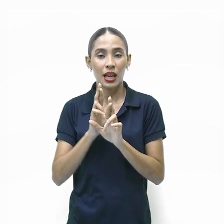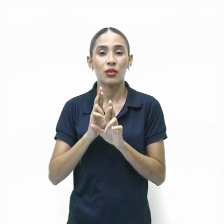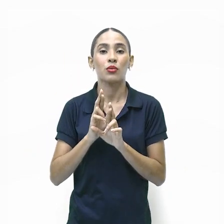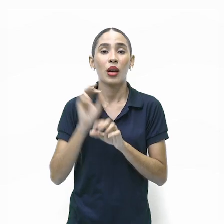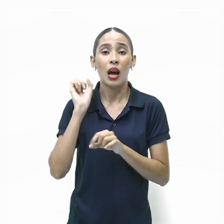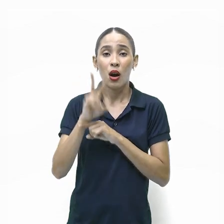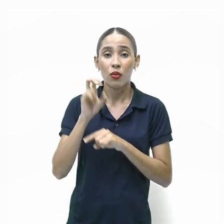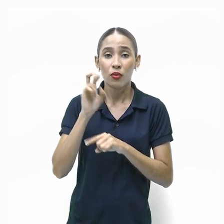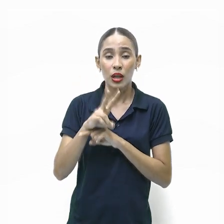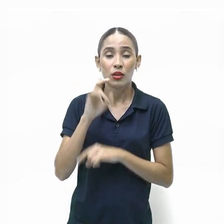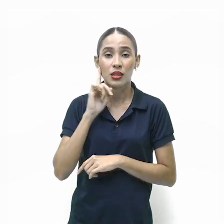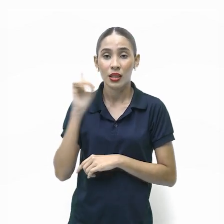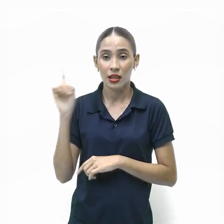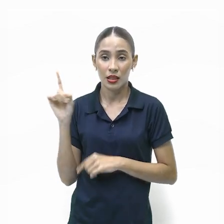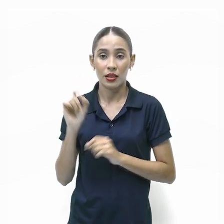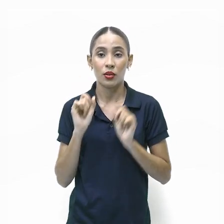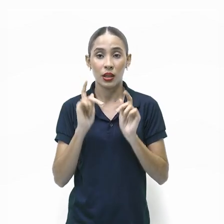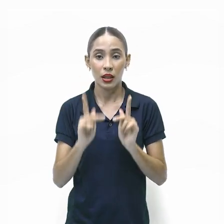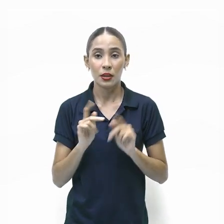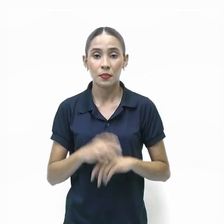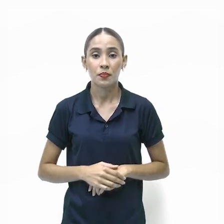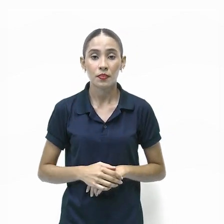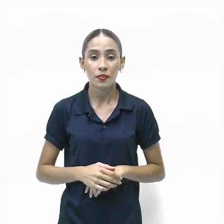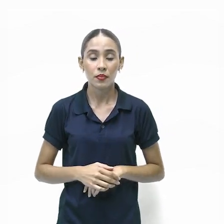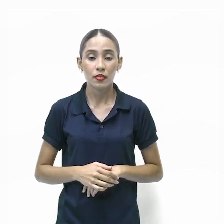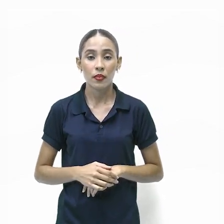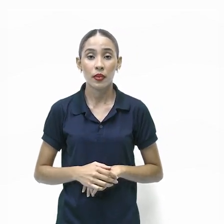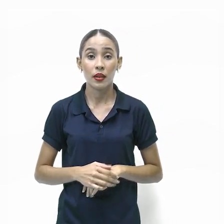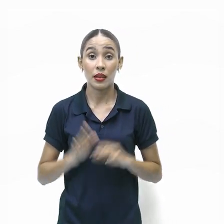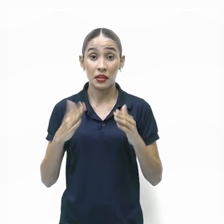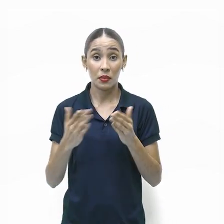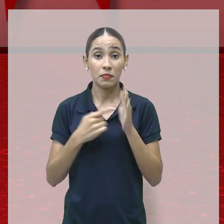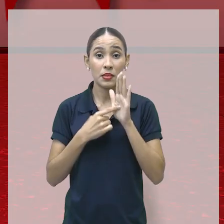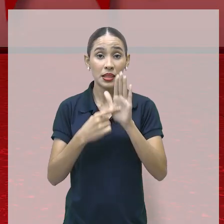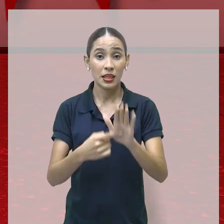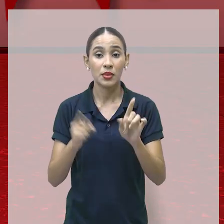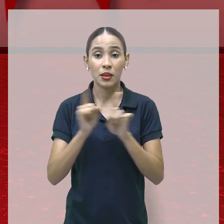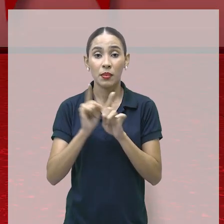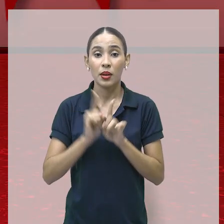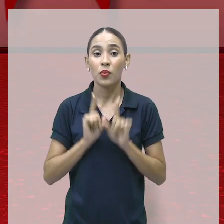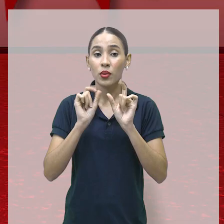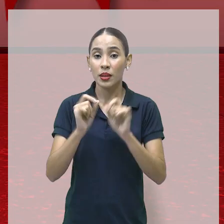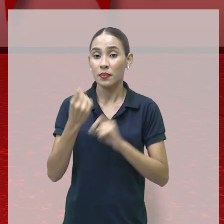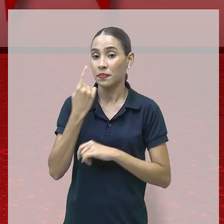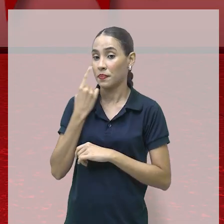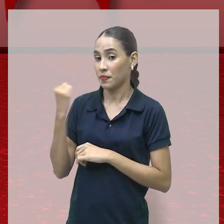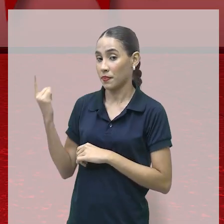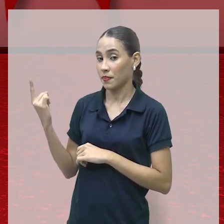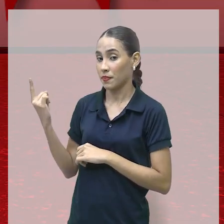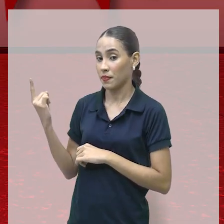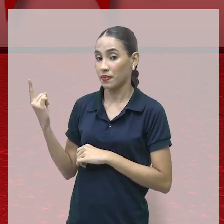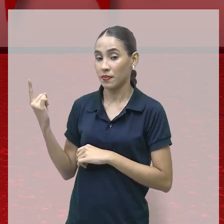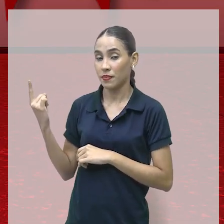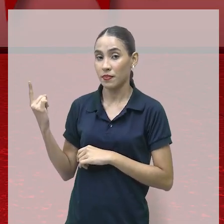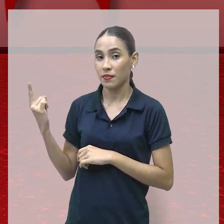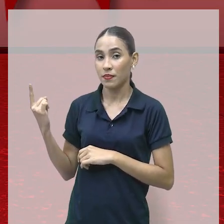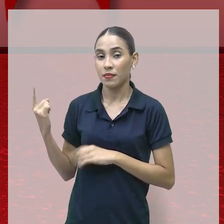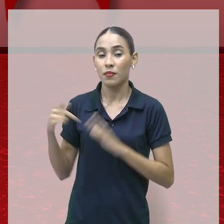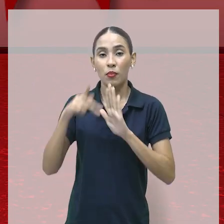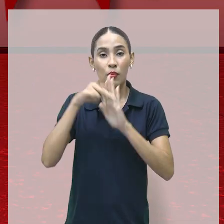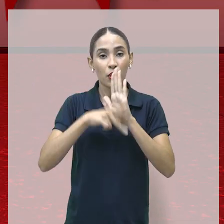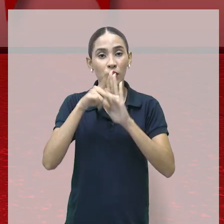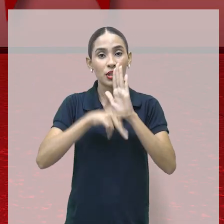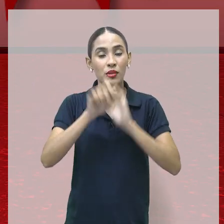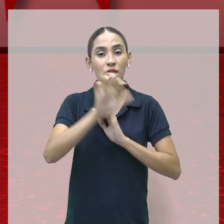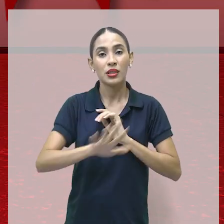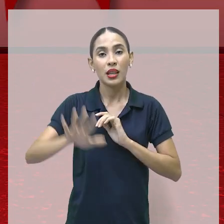doenças associadas. Tá certo? E aqui, né, a gente trouxe a representação de campanhas